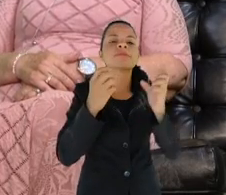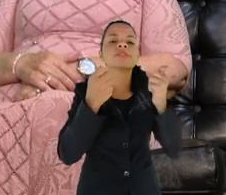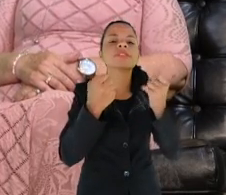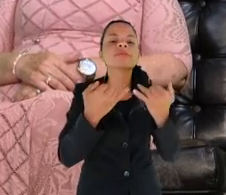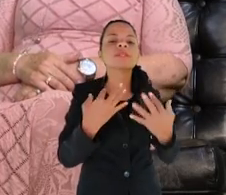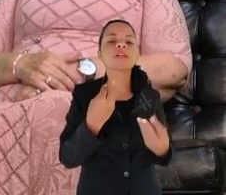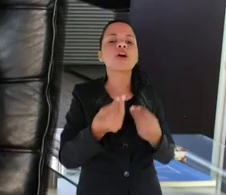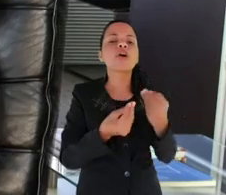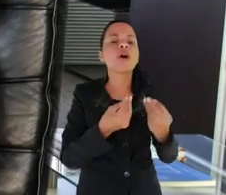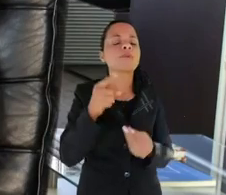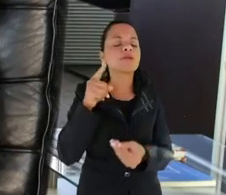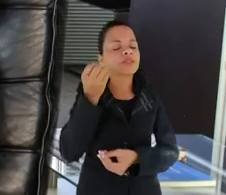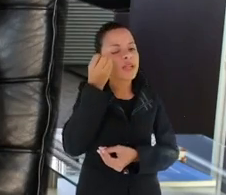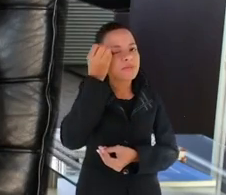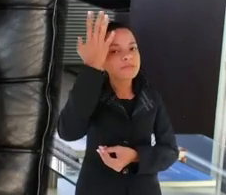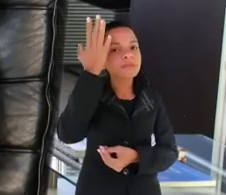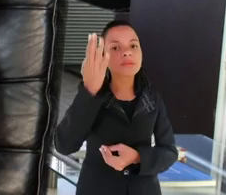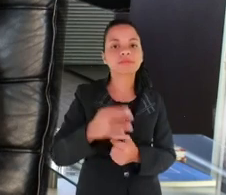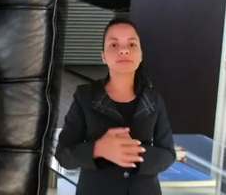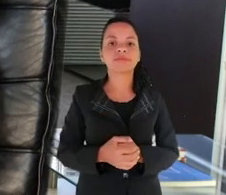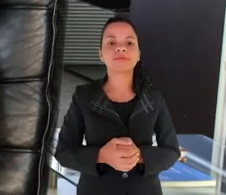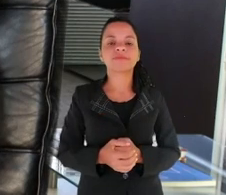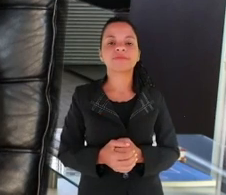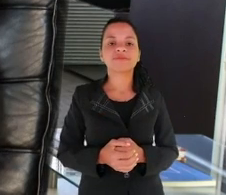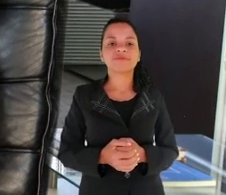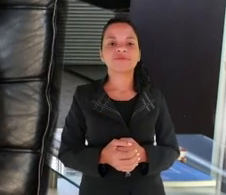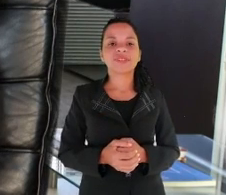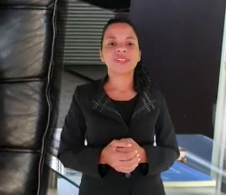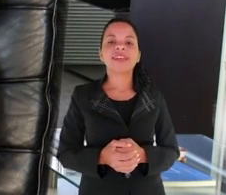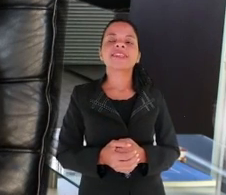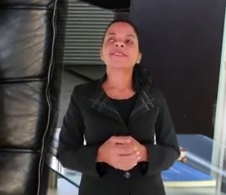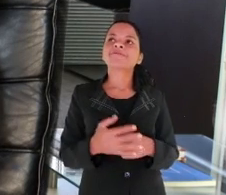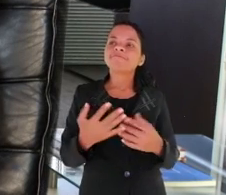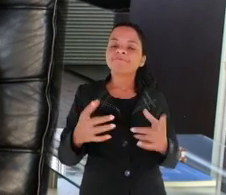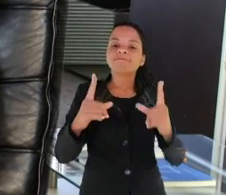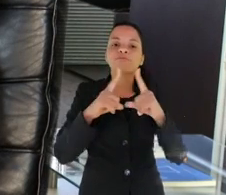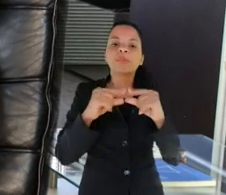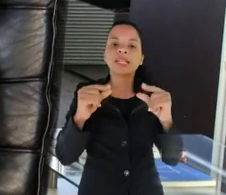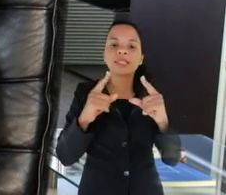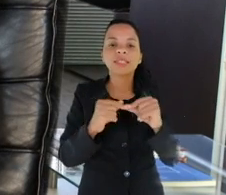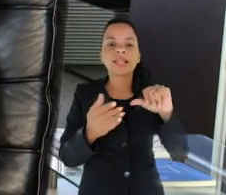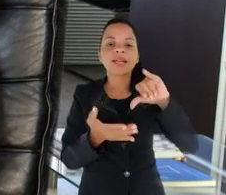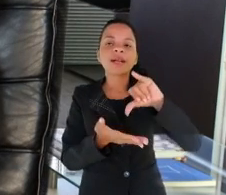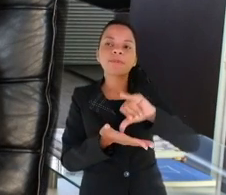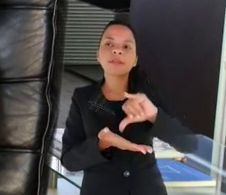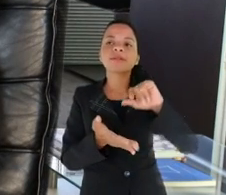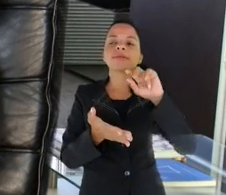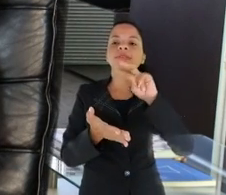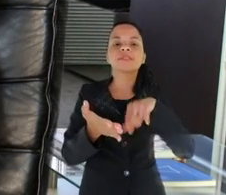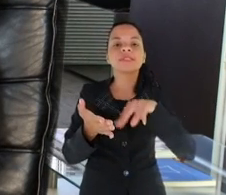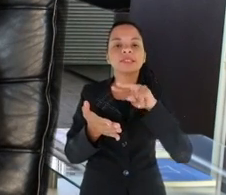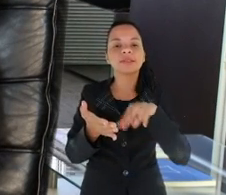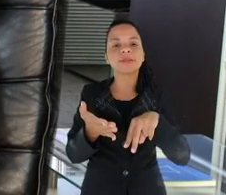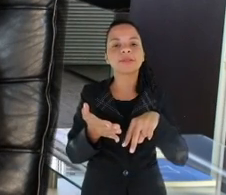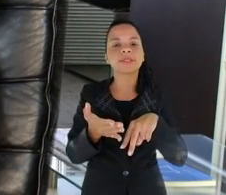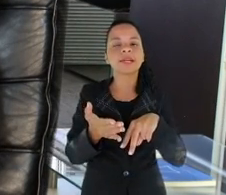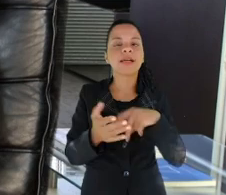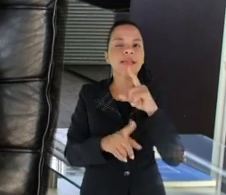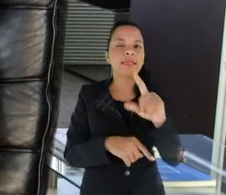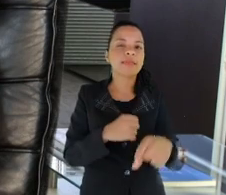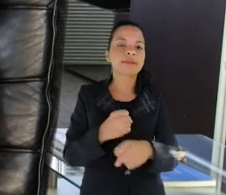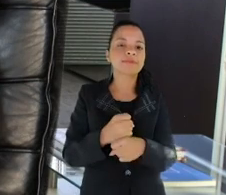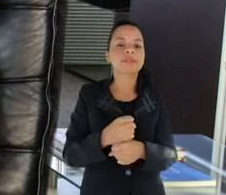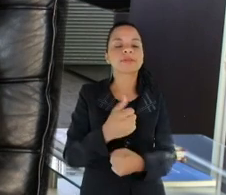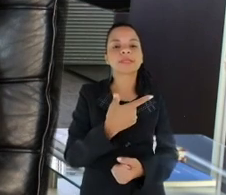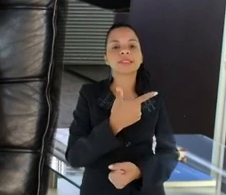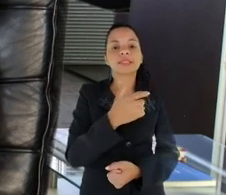projeto. Brasília, capital das leituras. Em 2007, eu tinha que ficar 4